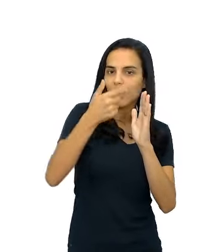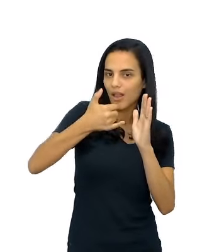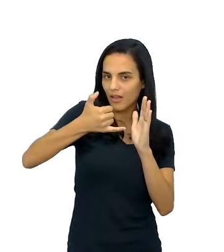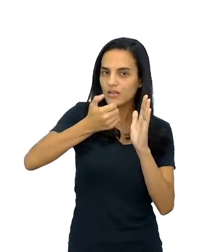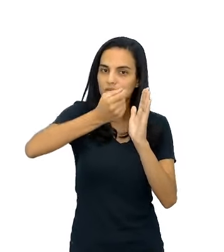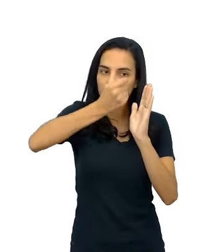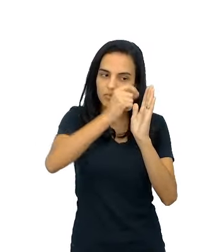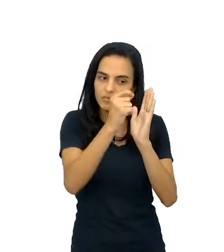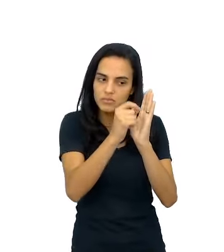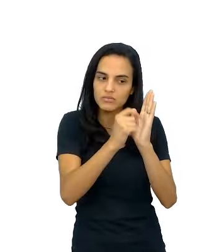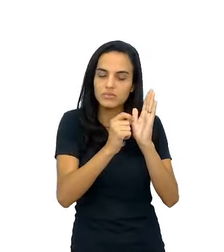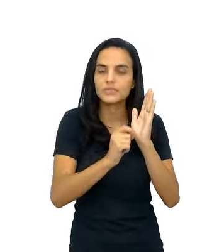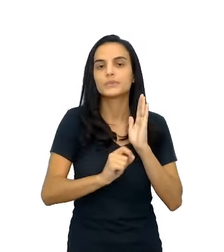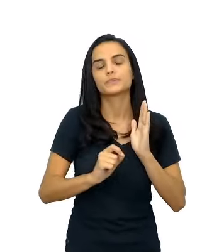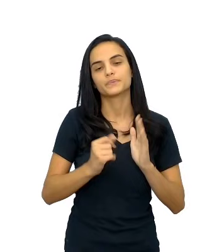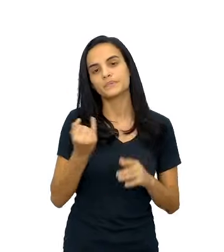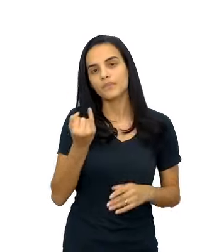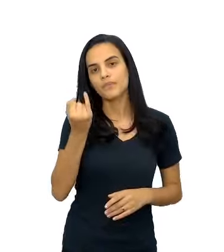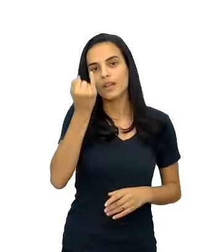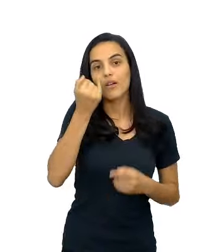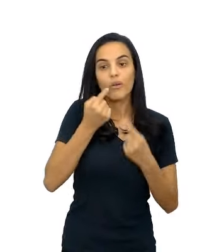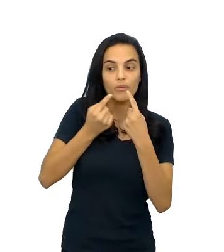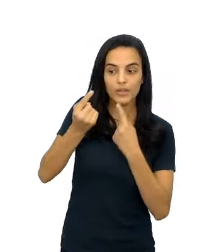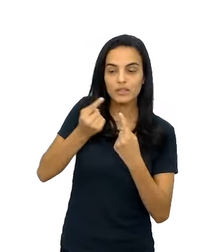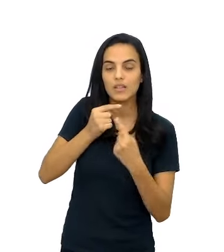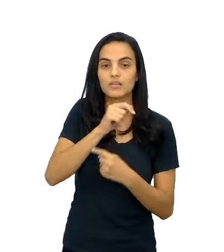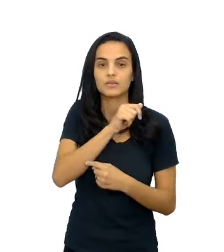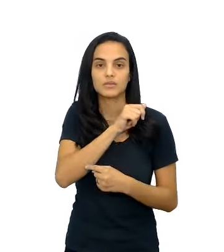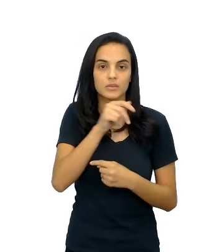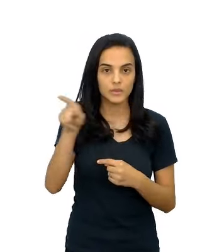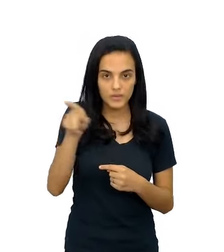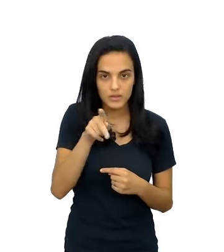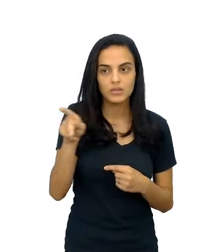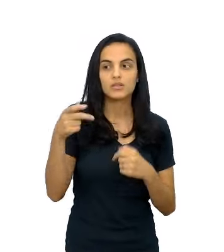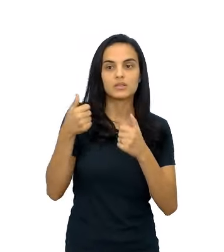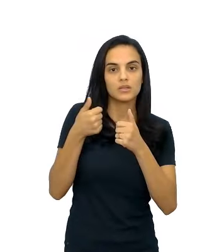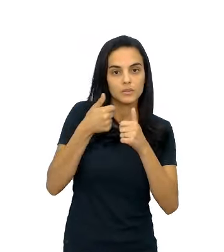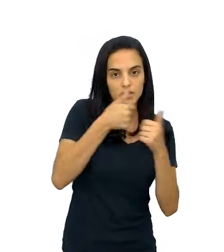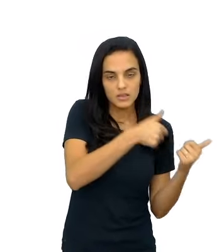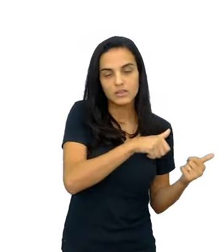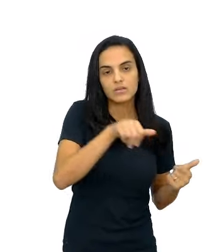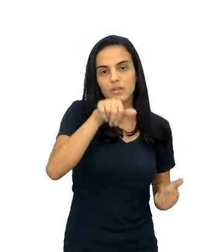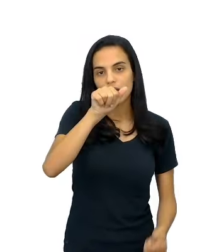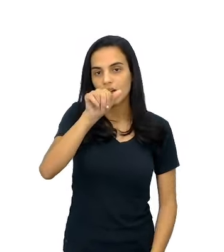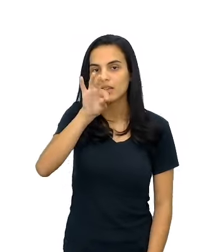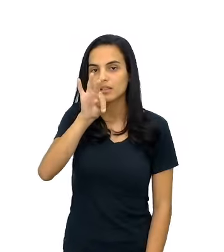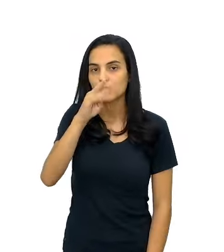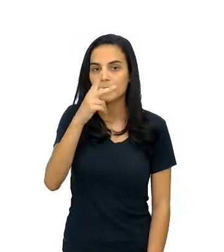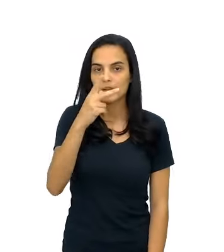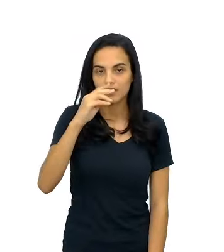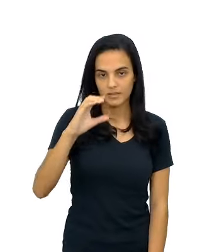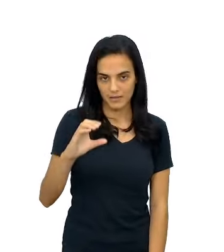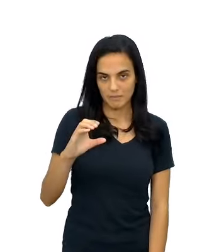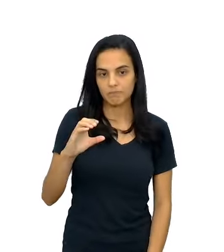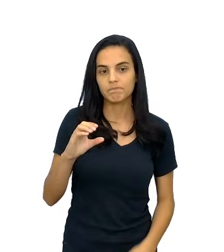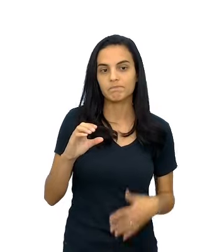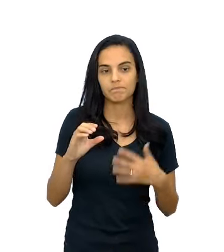conversar com os professores que estão nos acompanhando, né, nas nossas ATPCs, que é um momento muito importante,